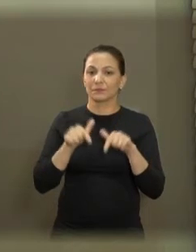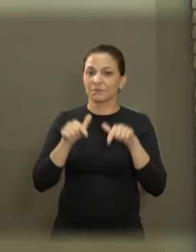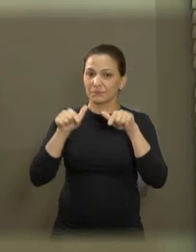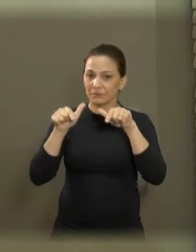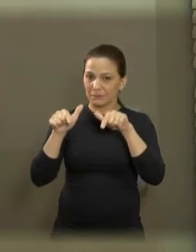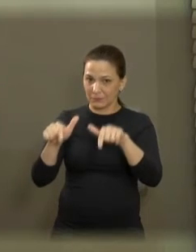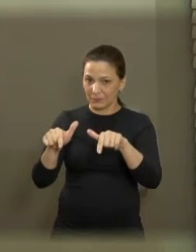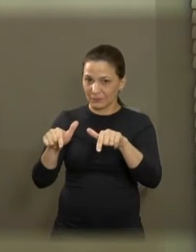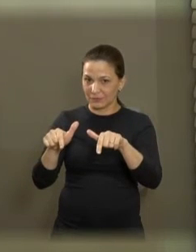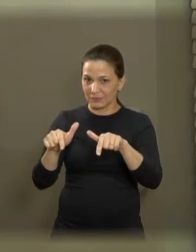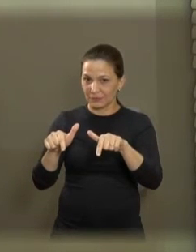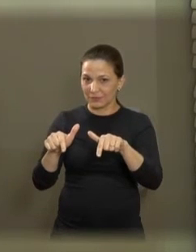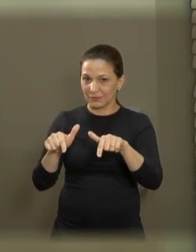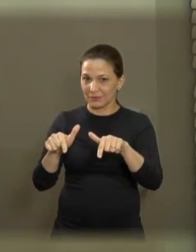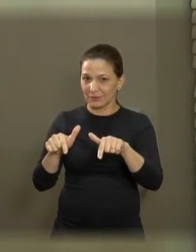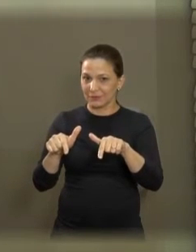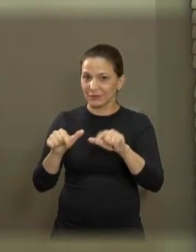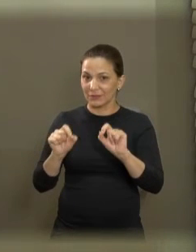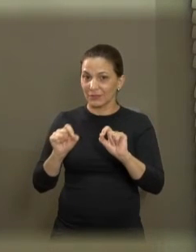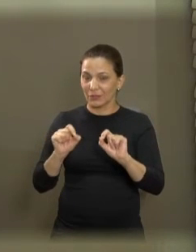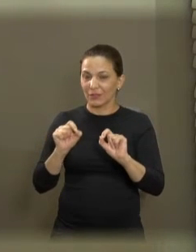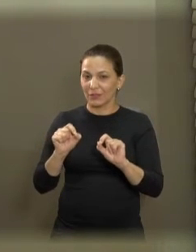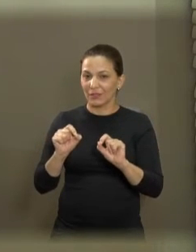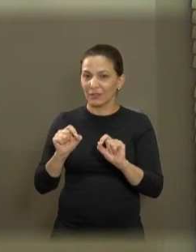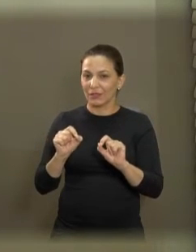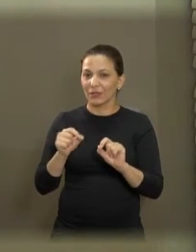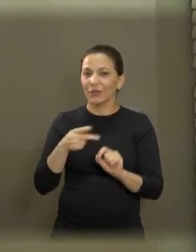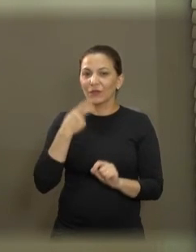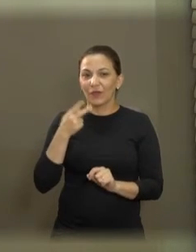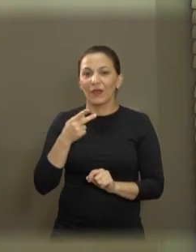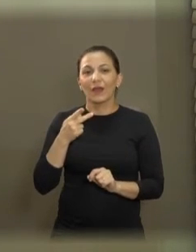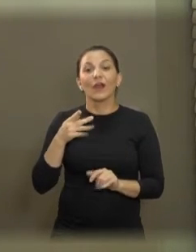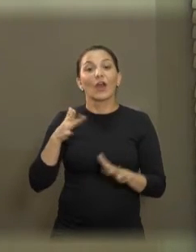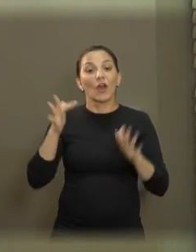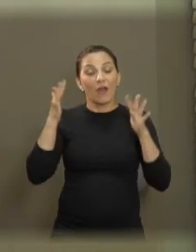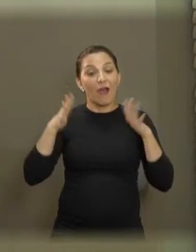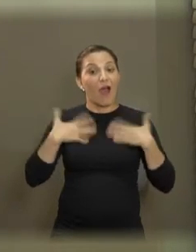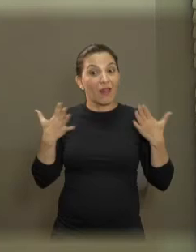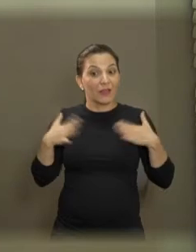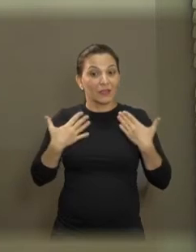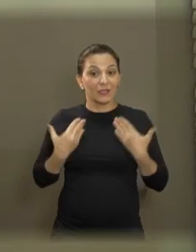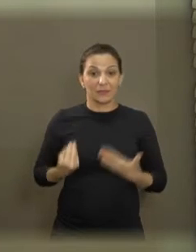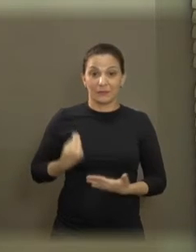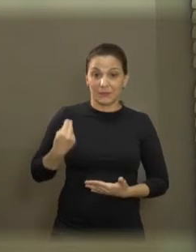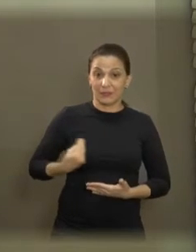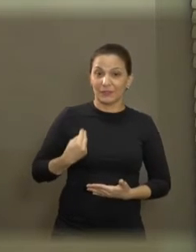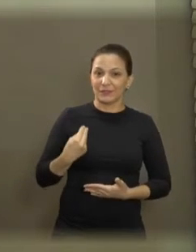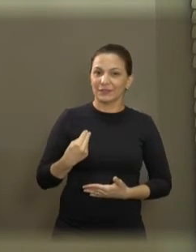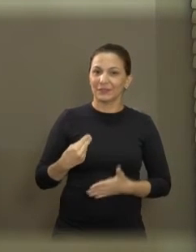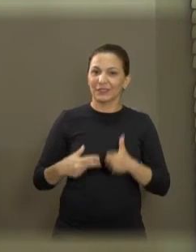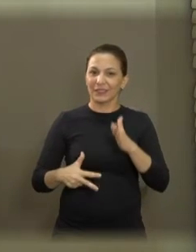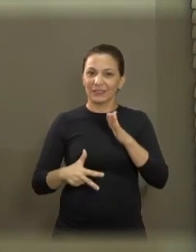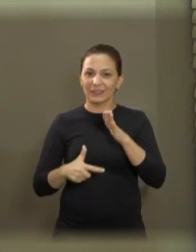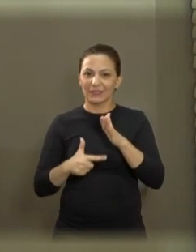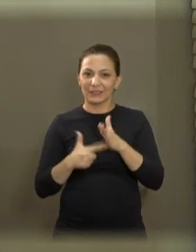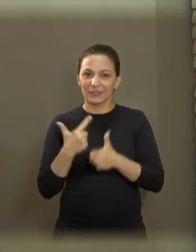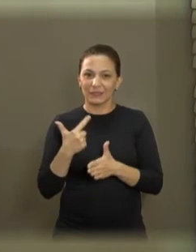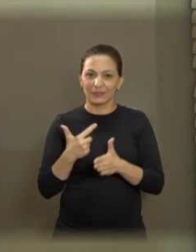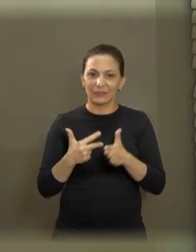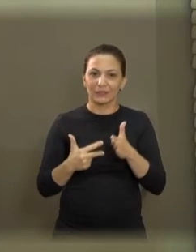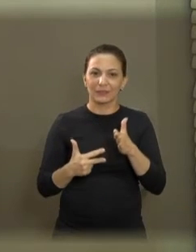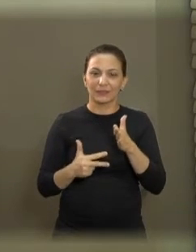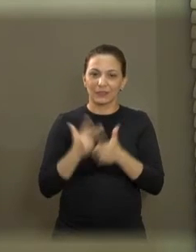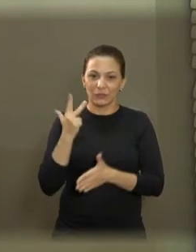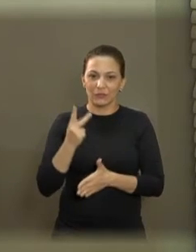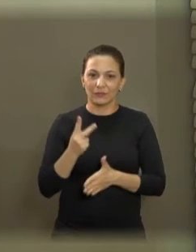encerrar, esqueci um fato aqui, que eu coloquei uma observação para mim. É uma alegria estar nesta casa pela segunda vez consecutiva,